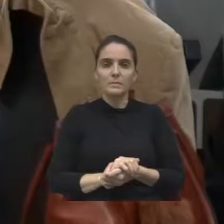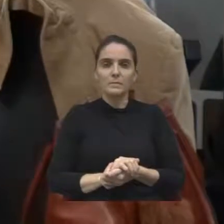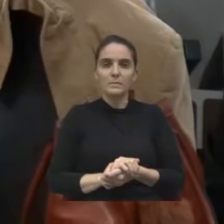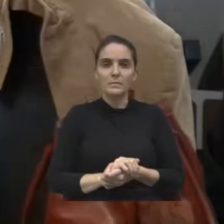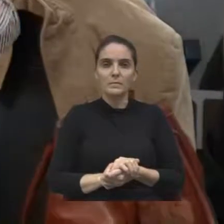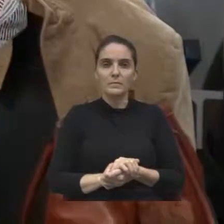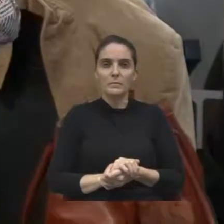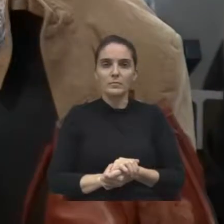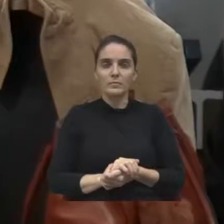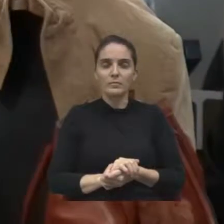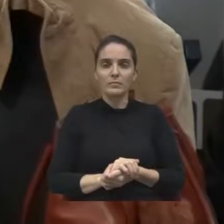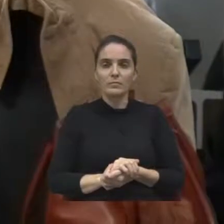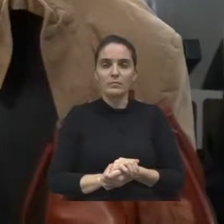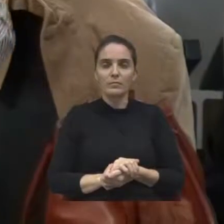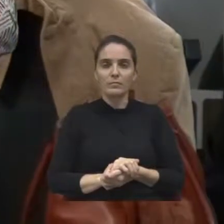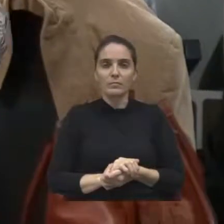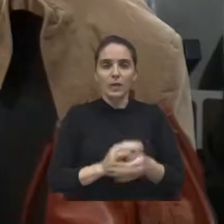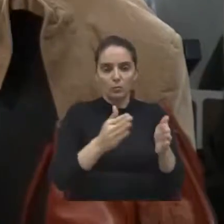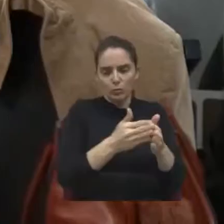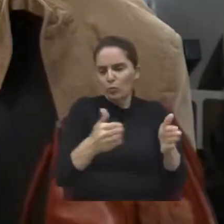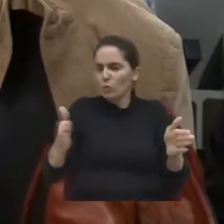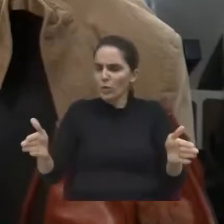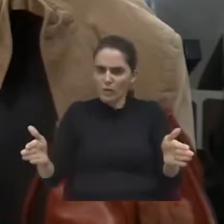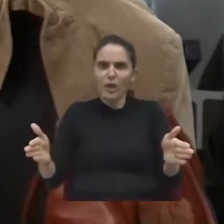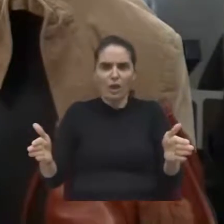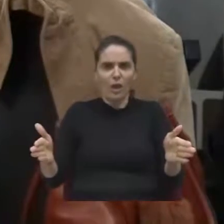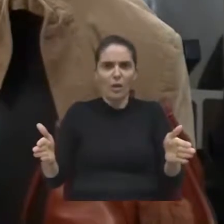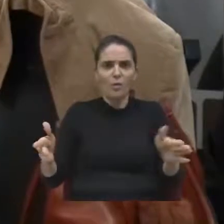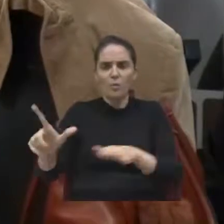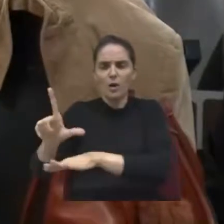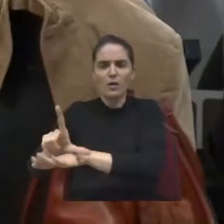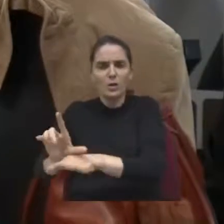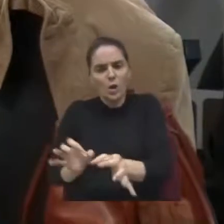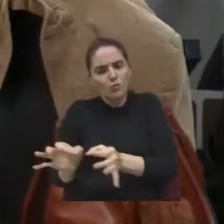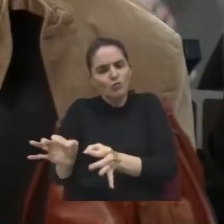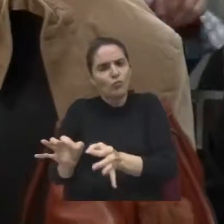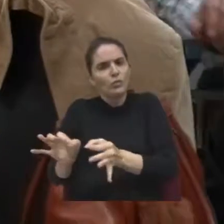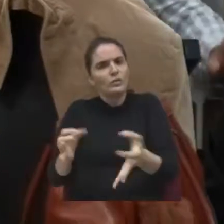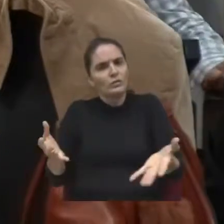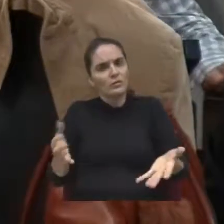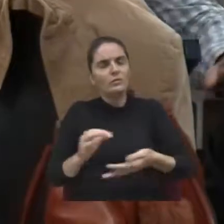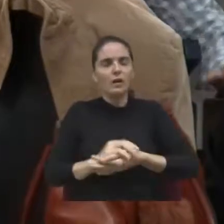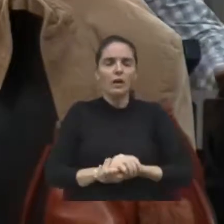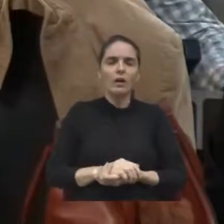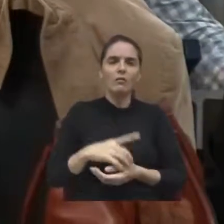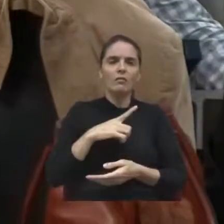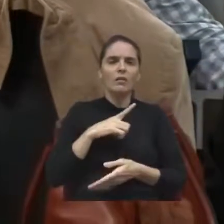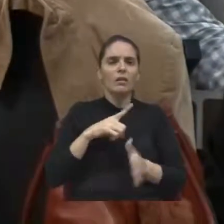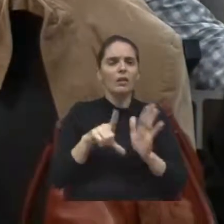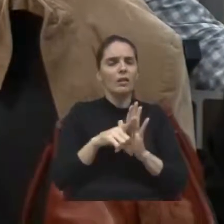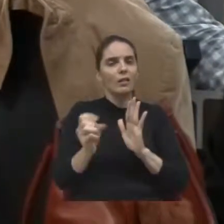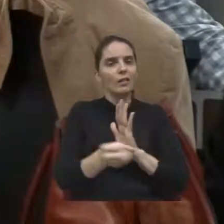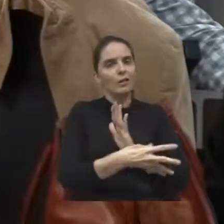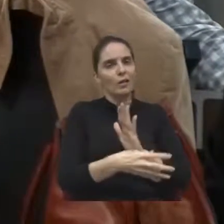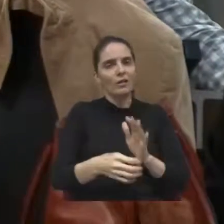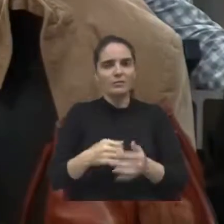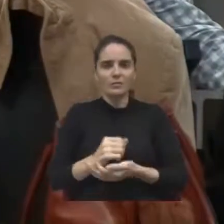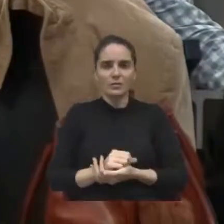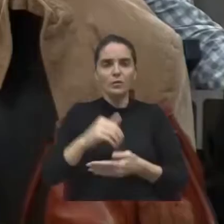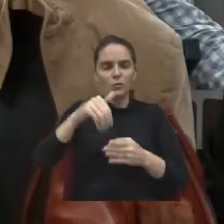dar um tempo para os comerciantes se adequarem a essa nova lei. Então, isso é muito importante. Meu voto é